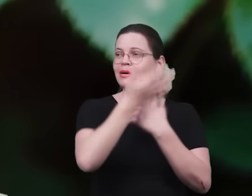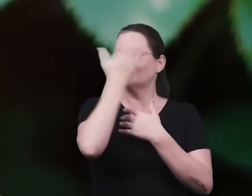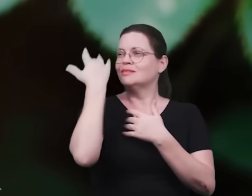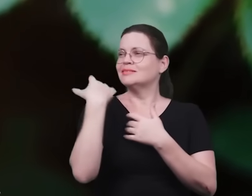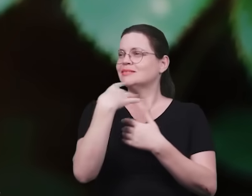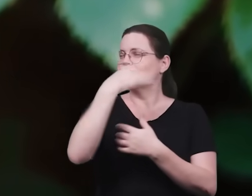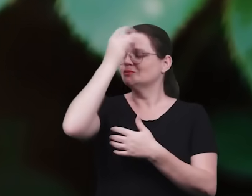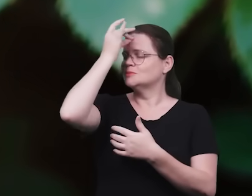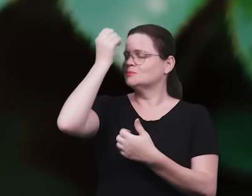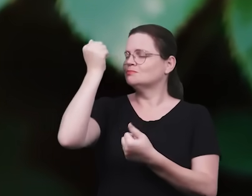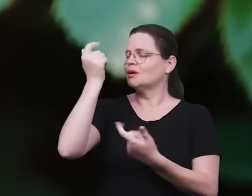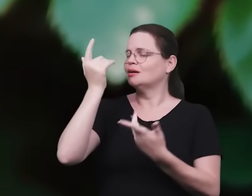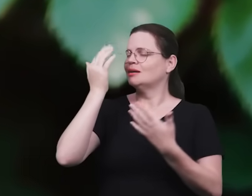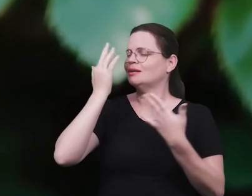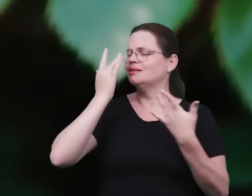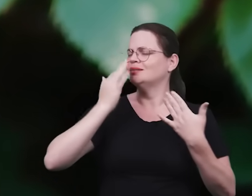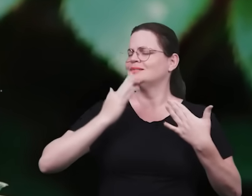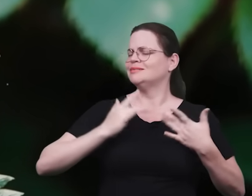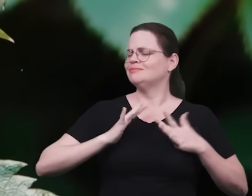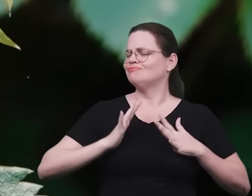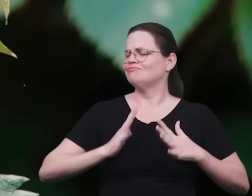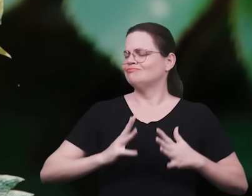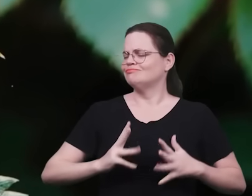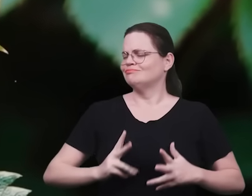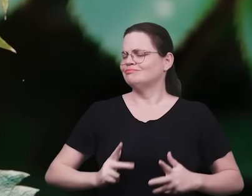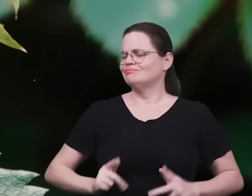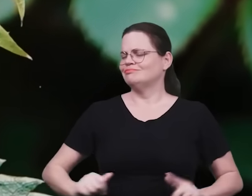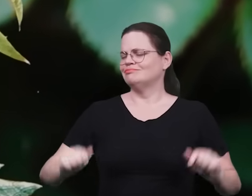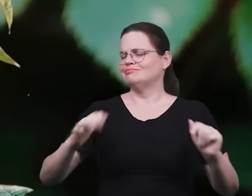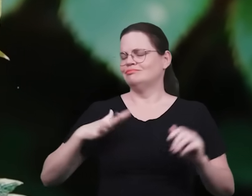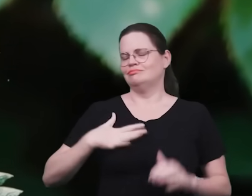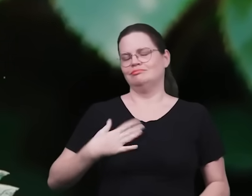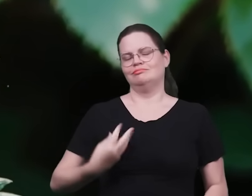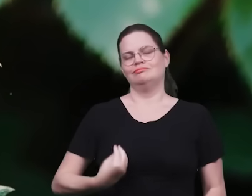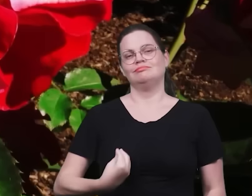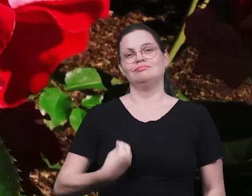Derrama do Teu sangue sobre mim.